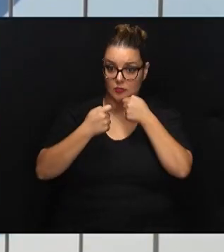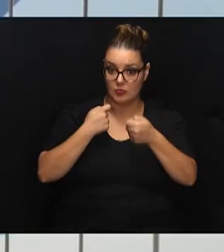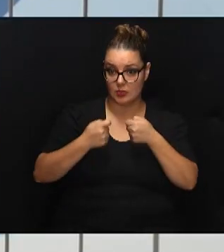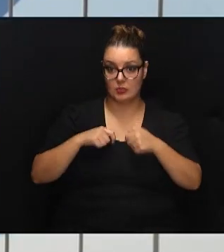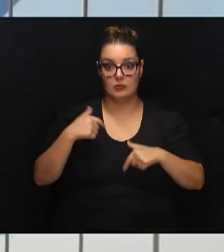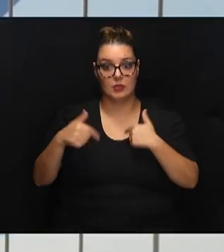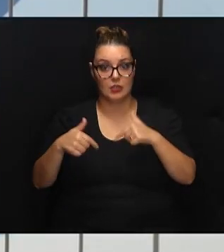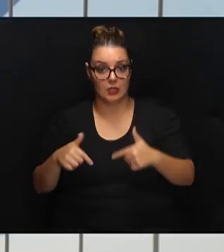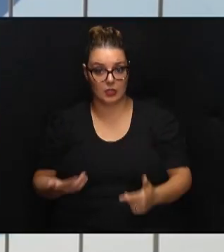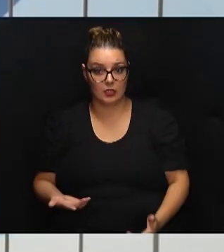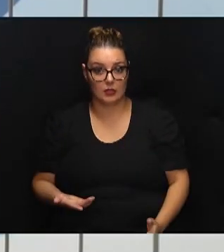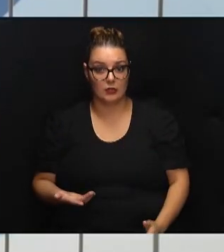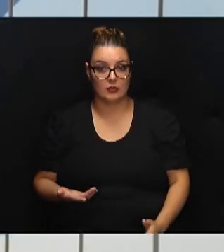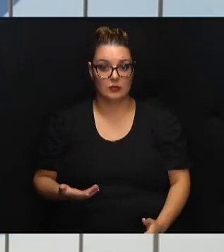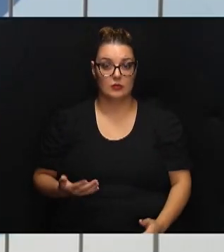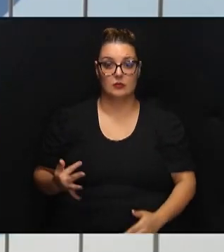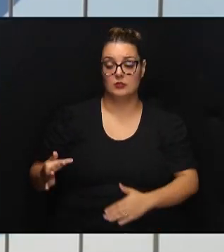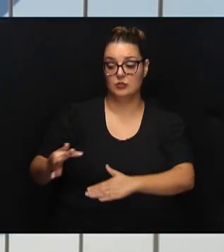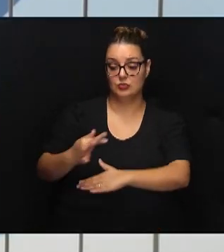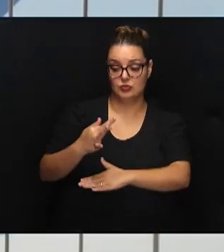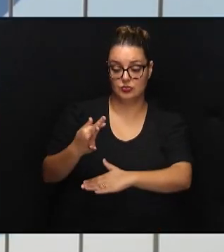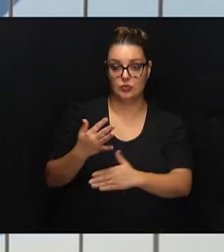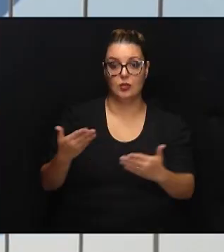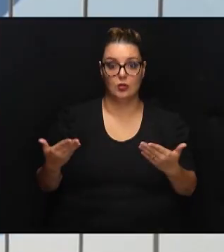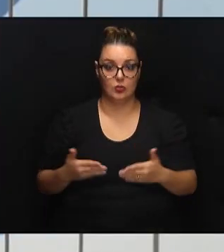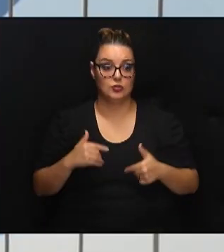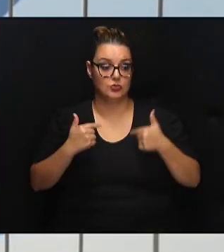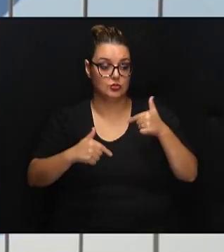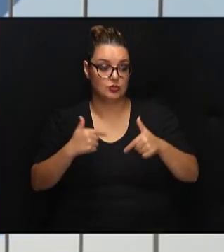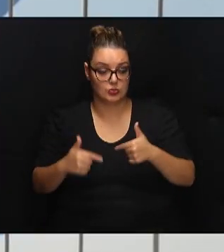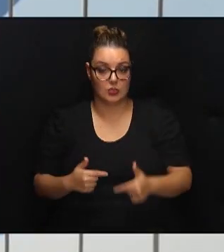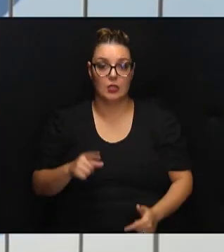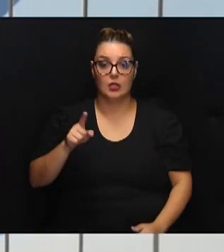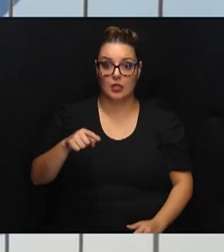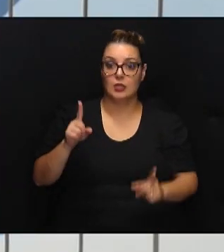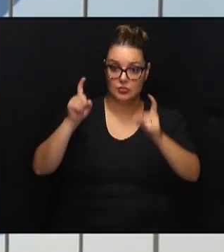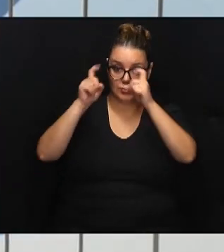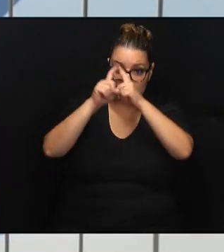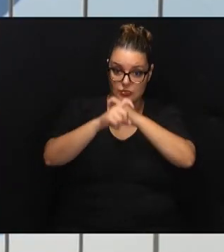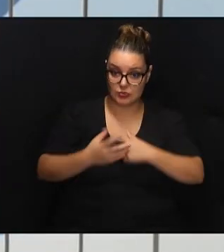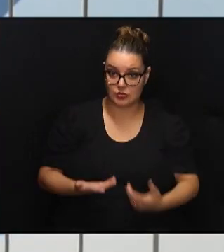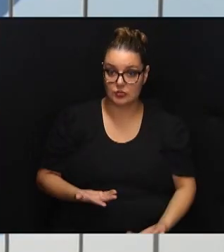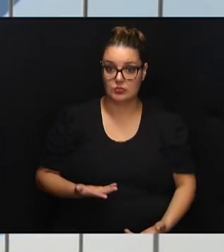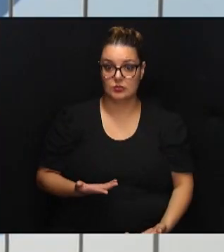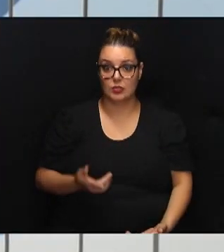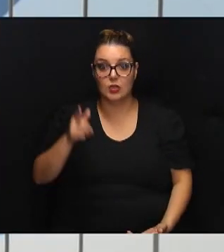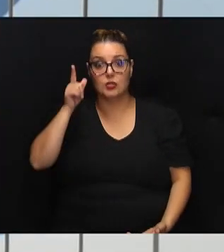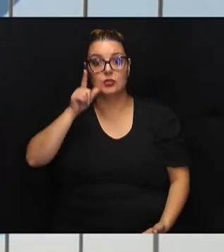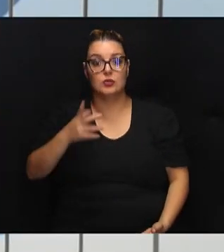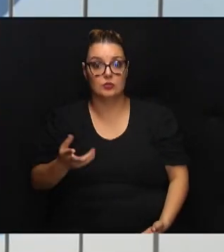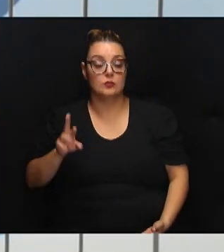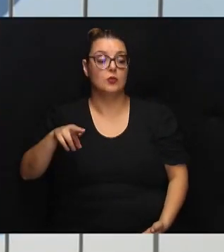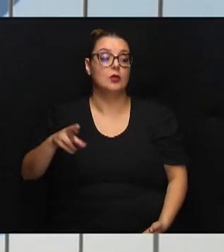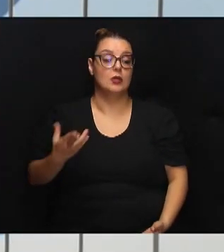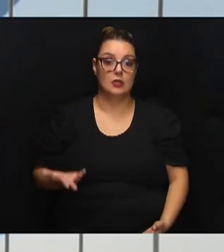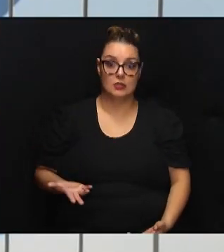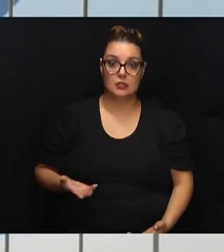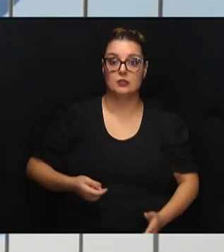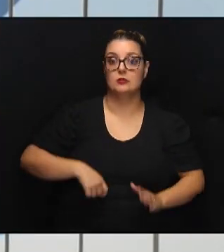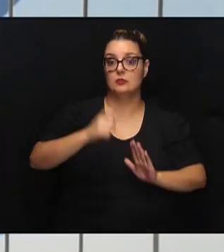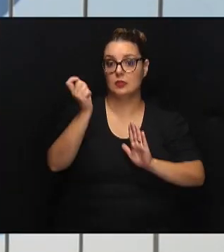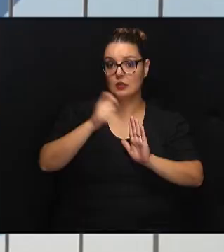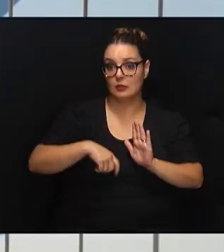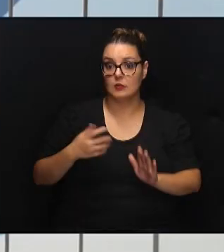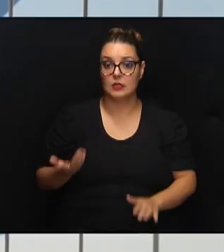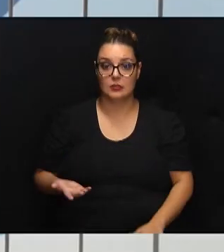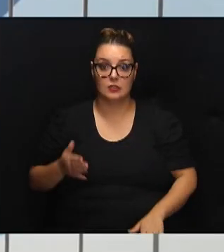emprego, as formalidades hoje, o trabalho ainda é muito difícil de conseguir por conta da capacitação que às